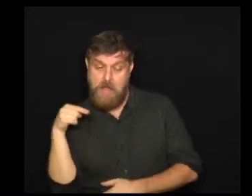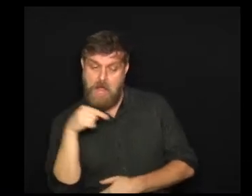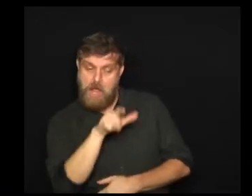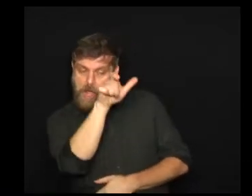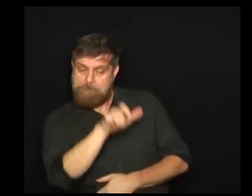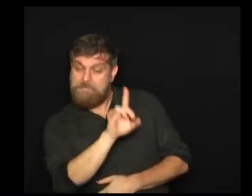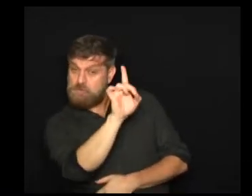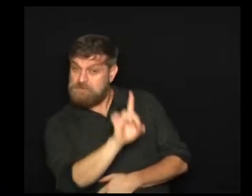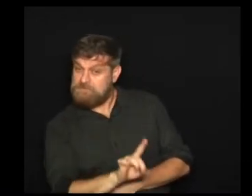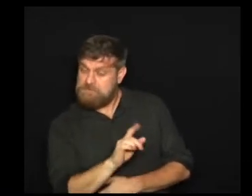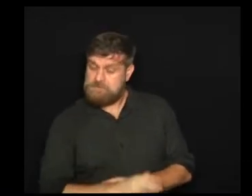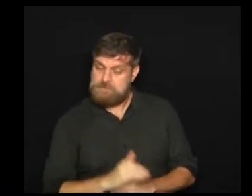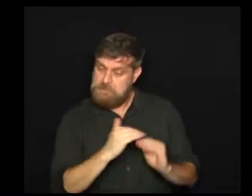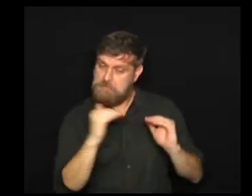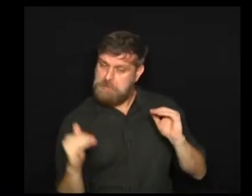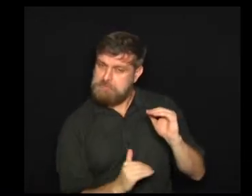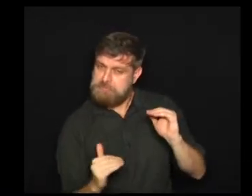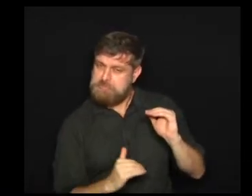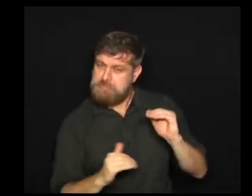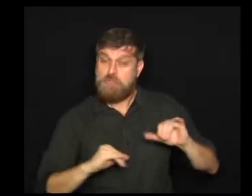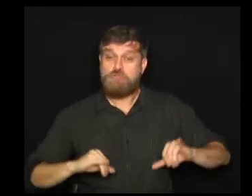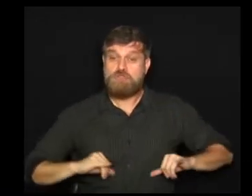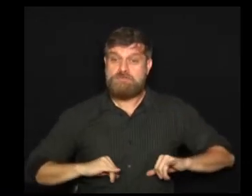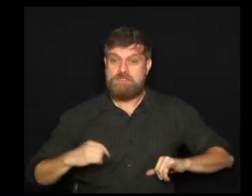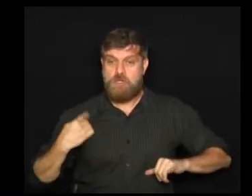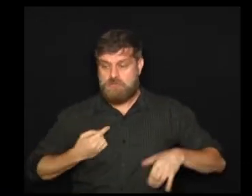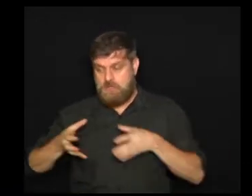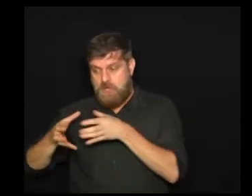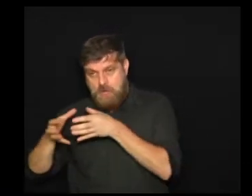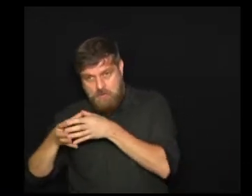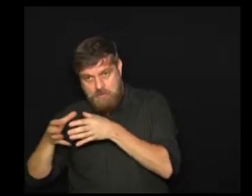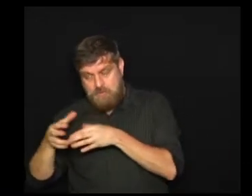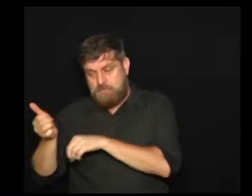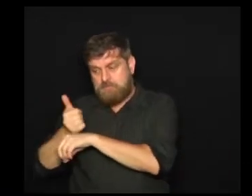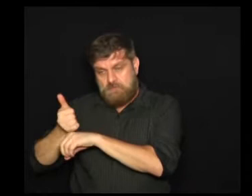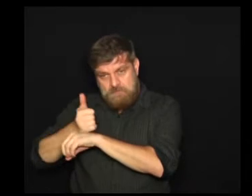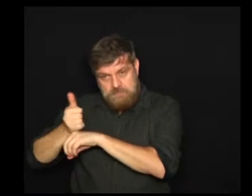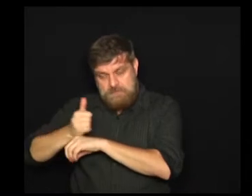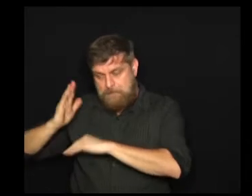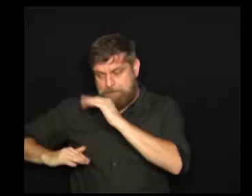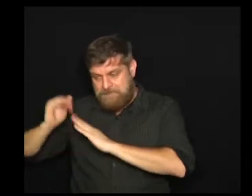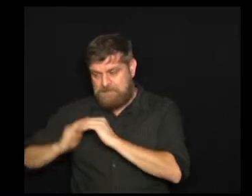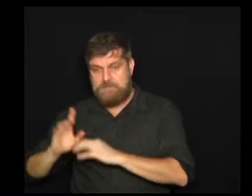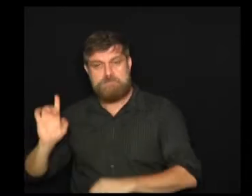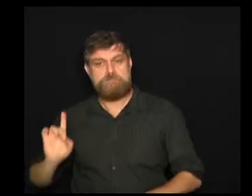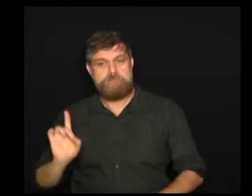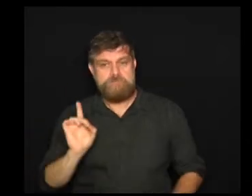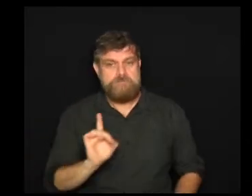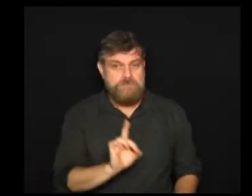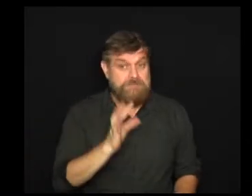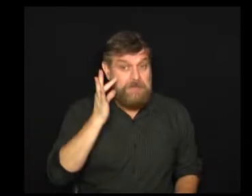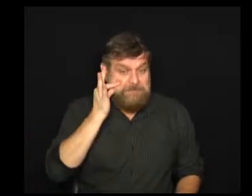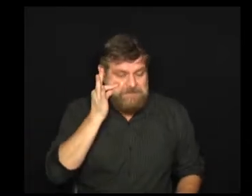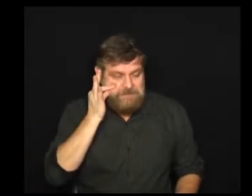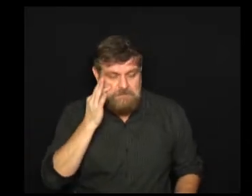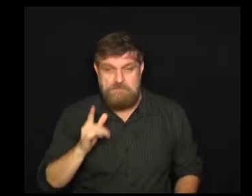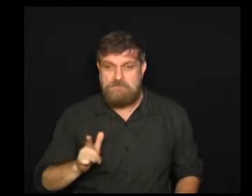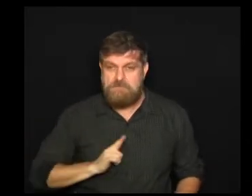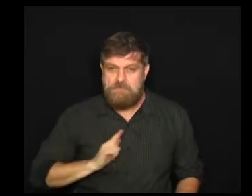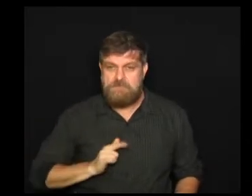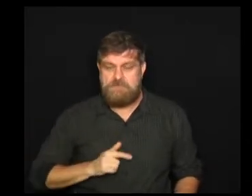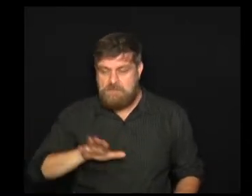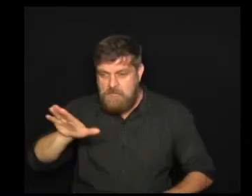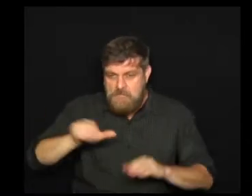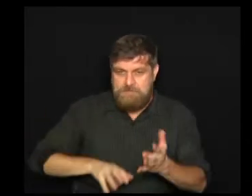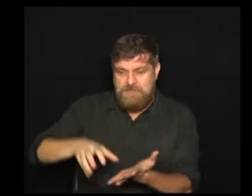em situação de vulnerabilidade, e aí a nossa equipe também entra em ação e vai fazer a visita, articula com o CRAS,